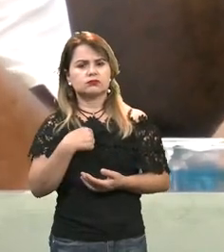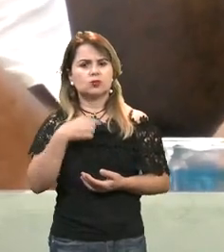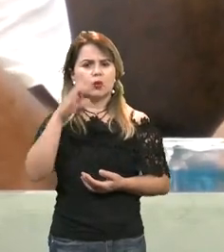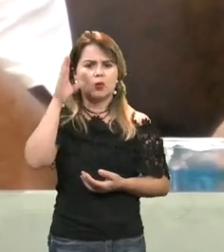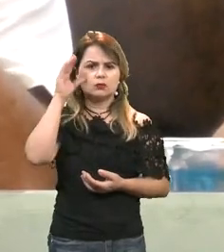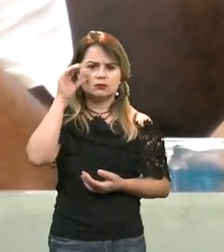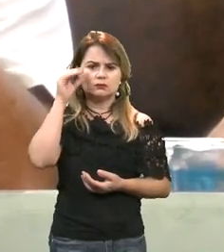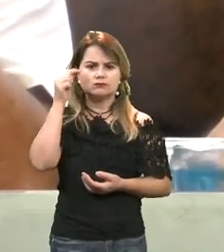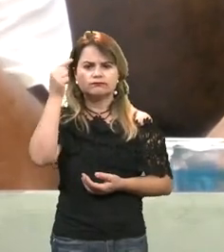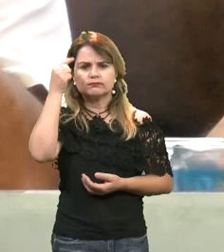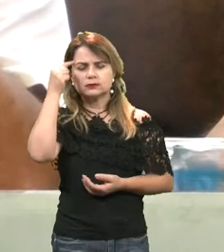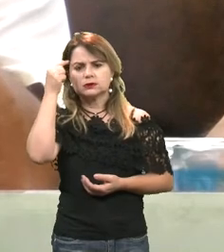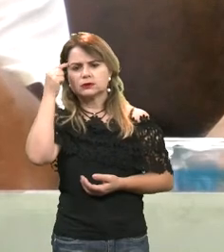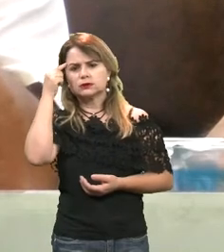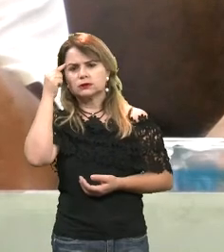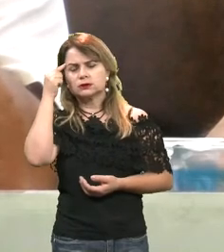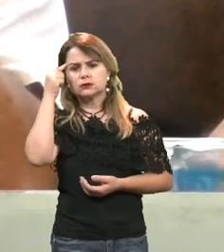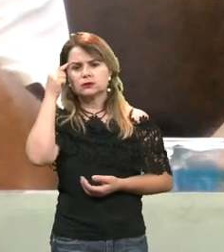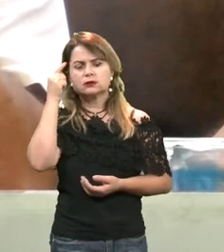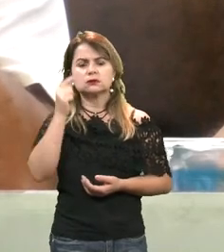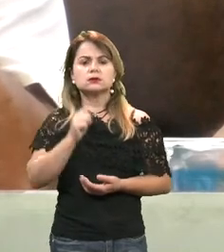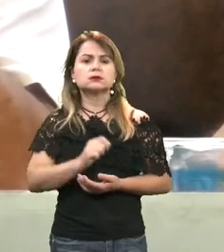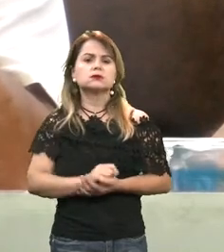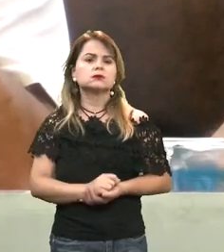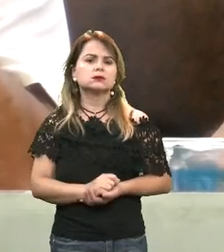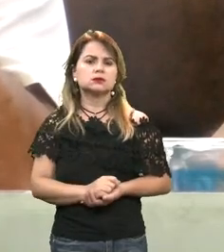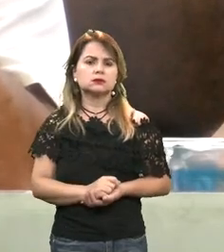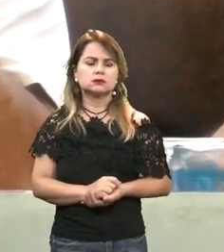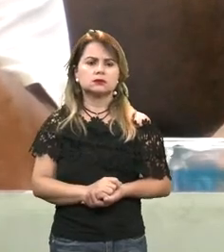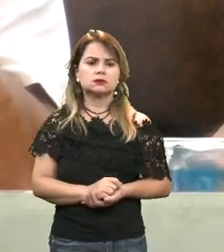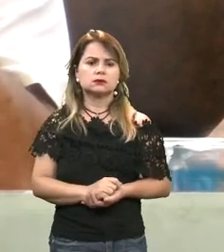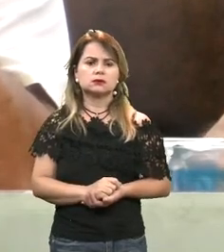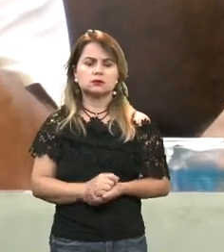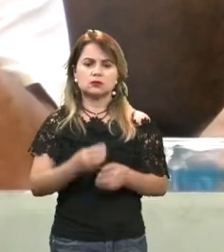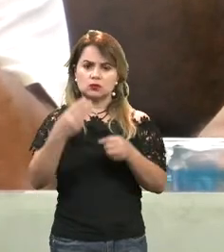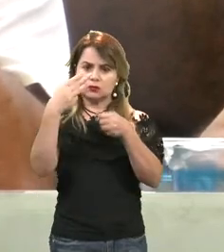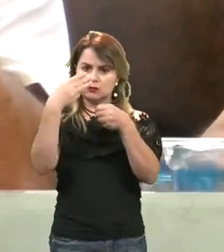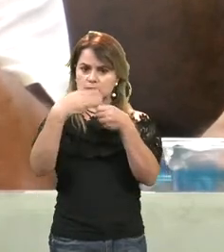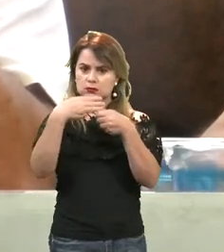Carol, doutora Carol, né?